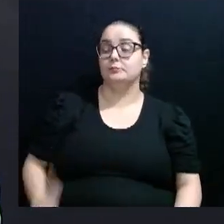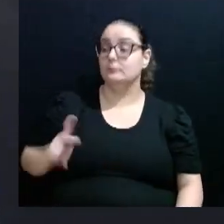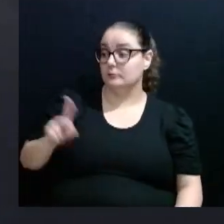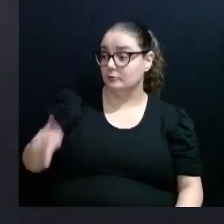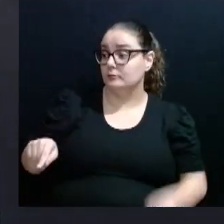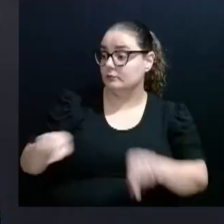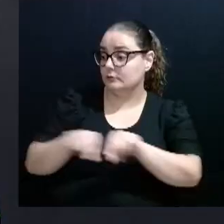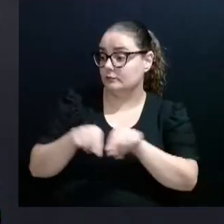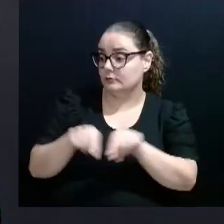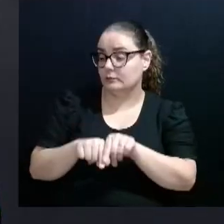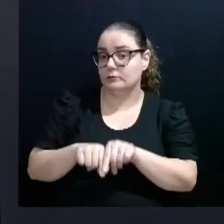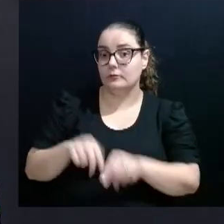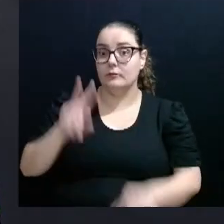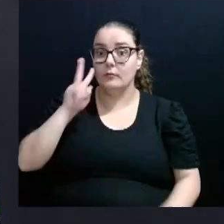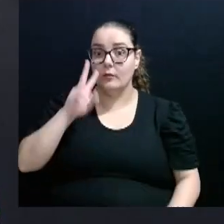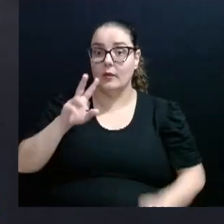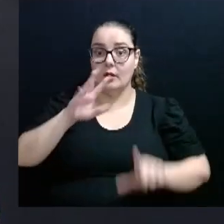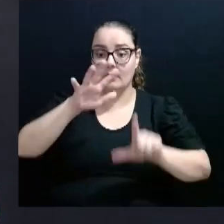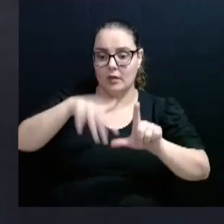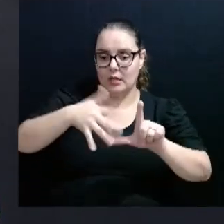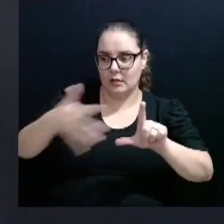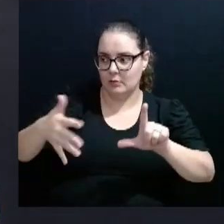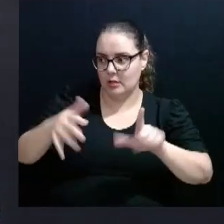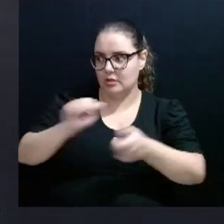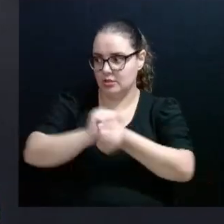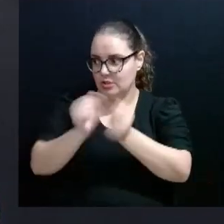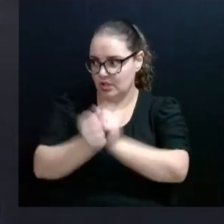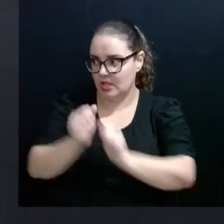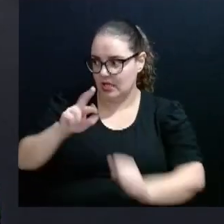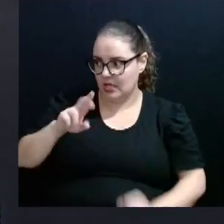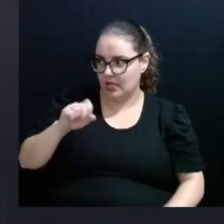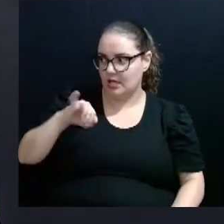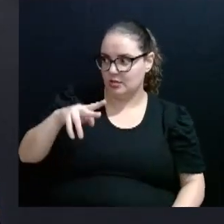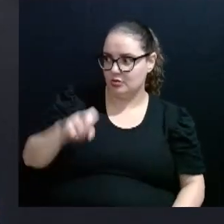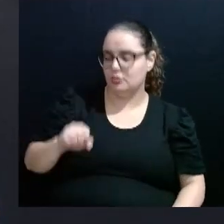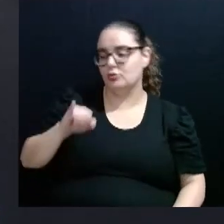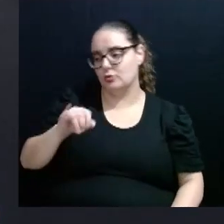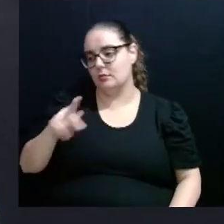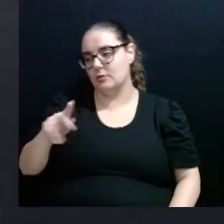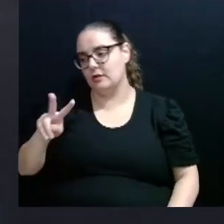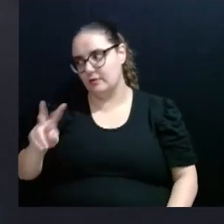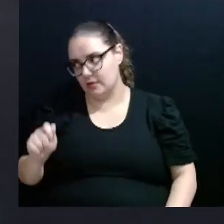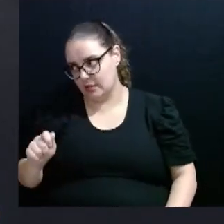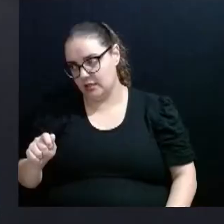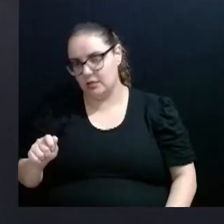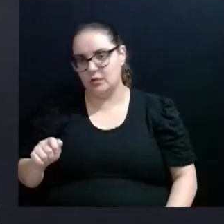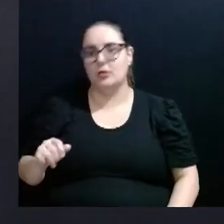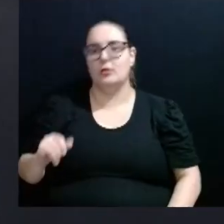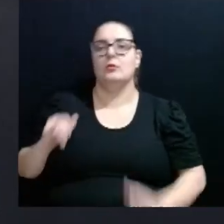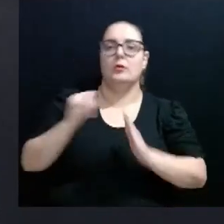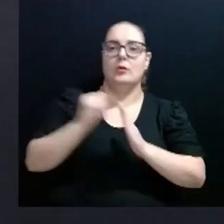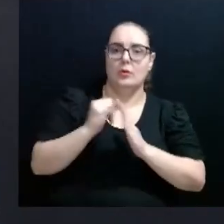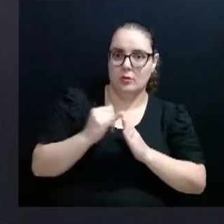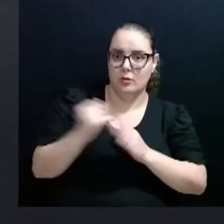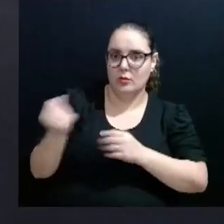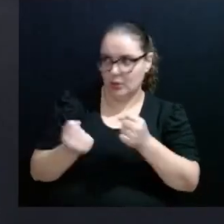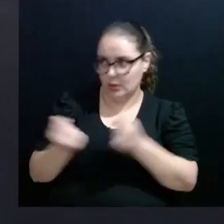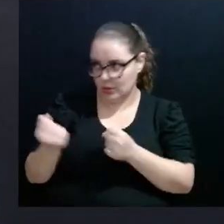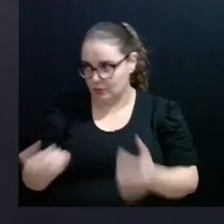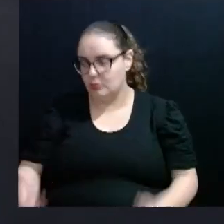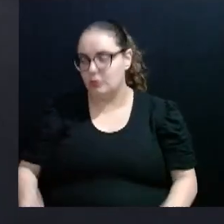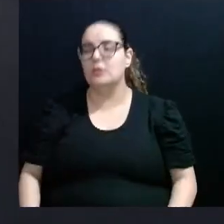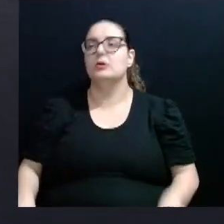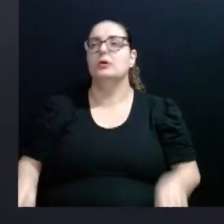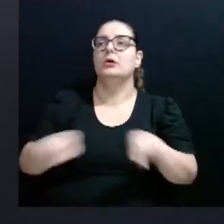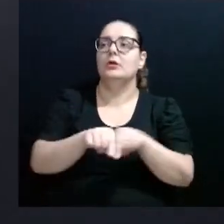as tabelas de reajustes, tanto do IPVA, né, que é o Imposto sobre a Propriedade do Veículo Automotores, também conferir